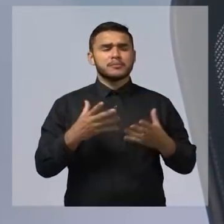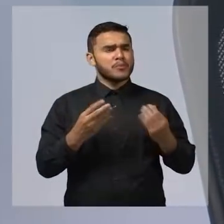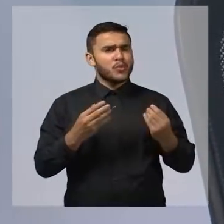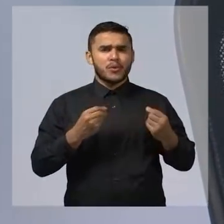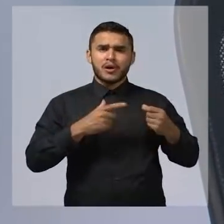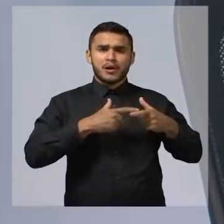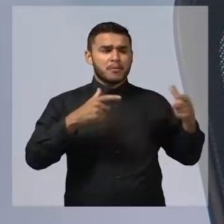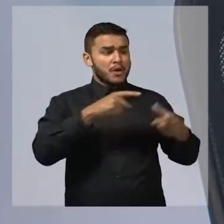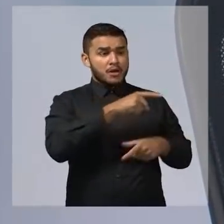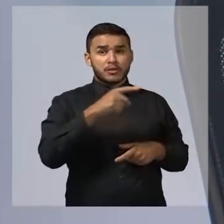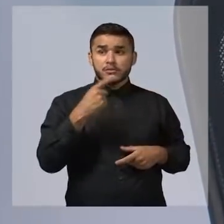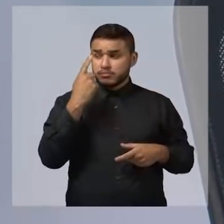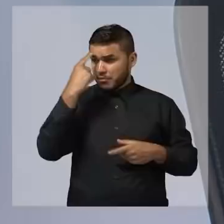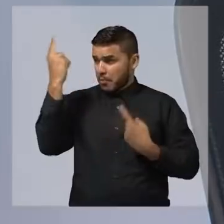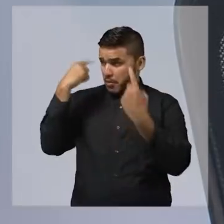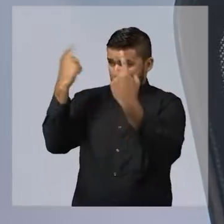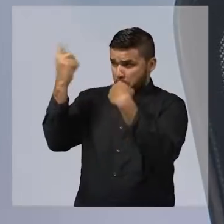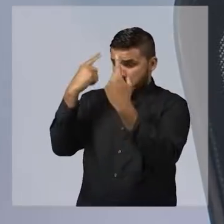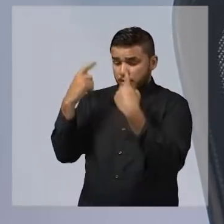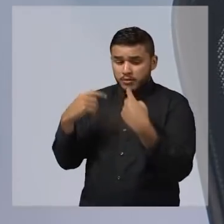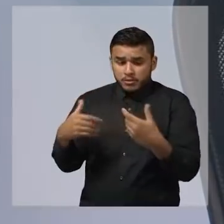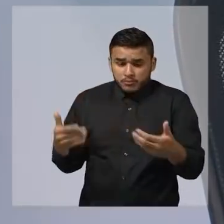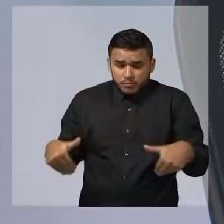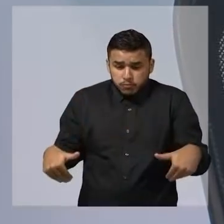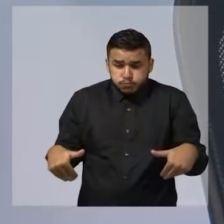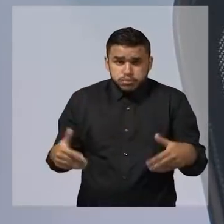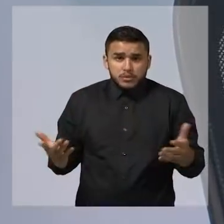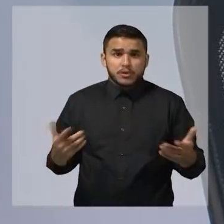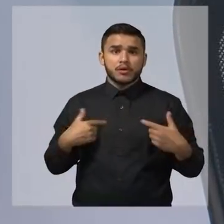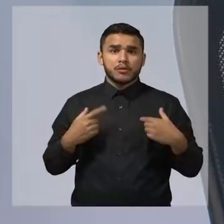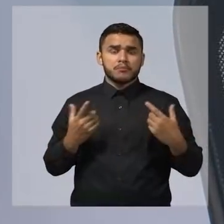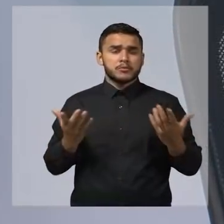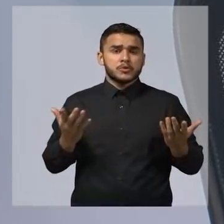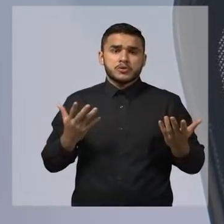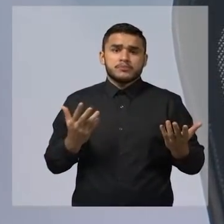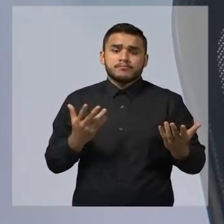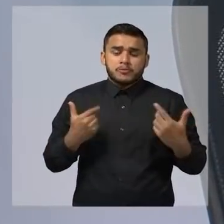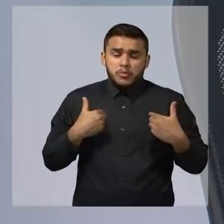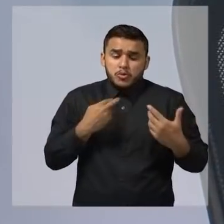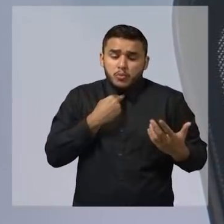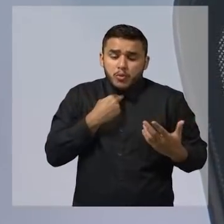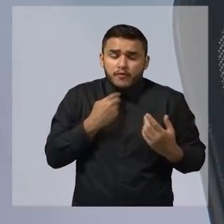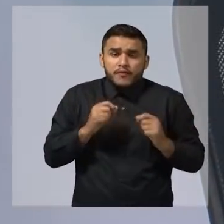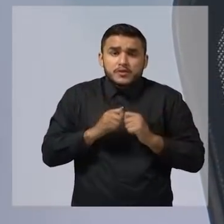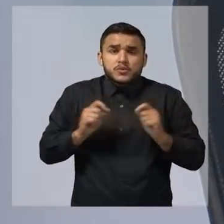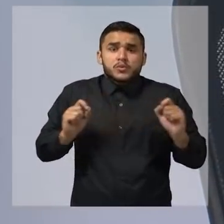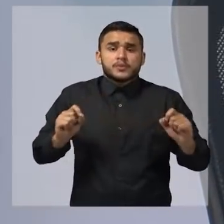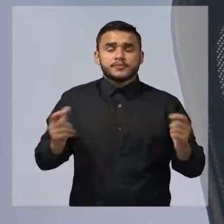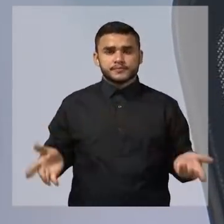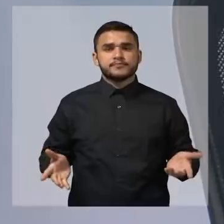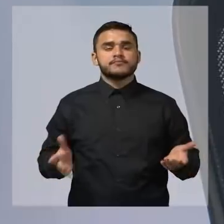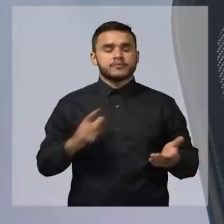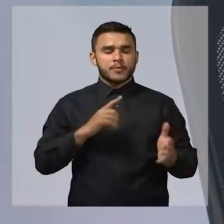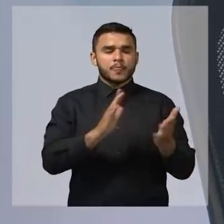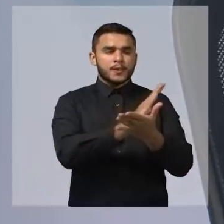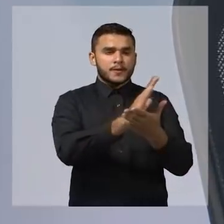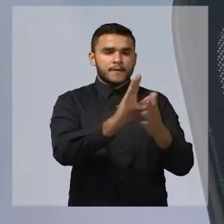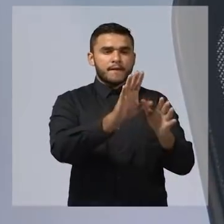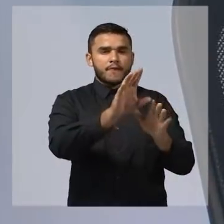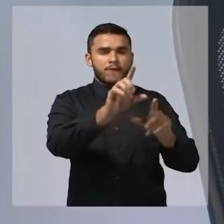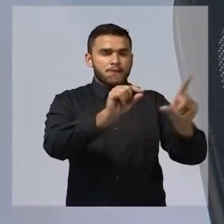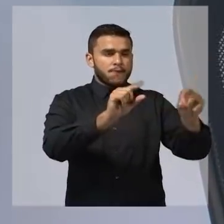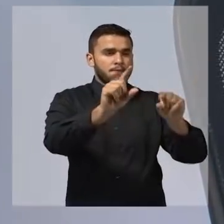maciçamente escravo desse crime organizado, né? E a gente está fazendo justamente isso, a gente está isolando as lideranças, a gente